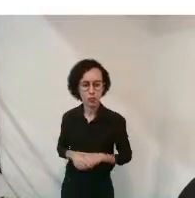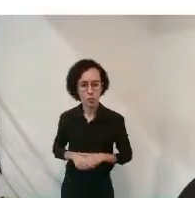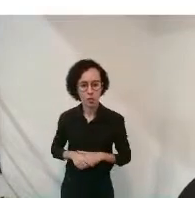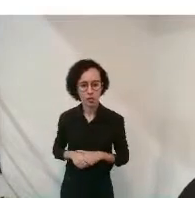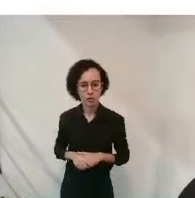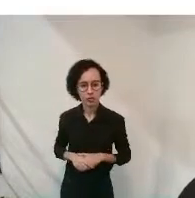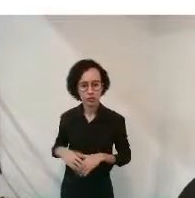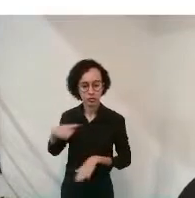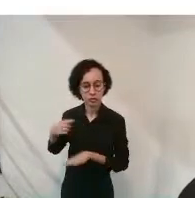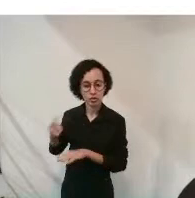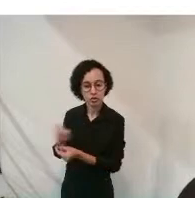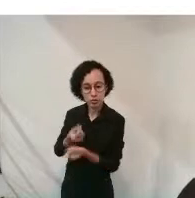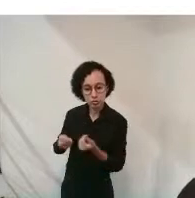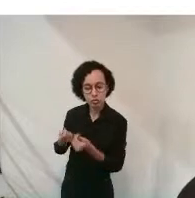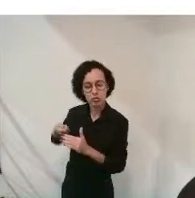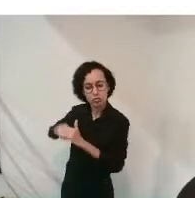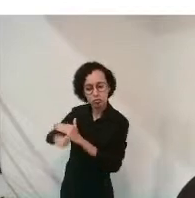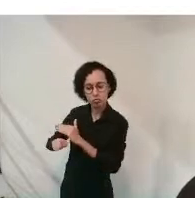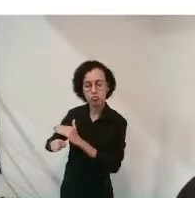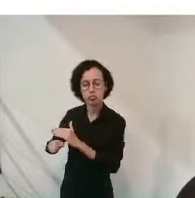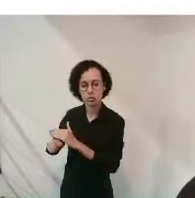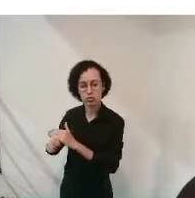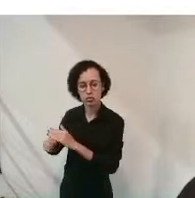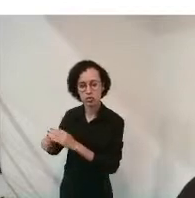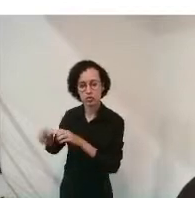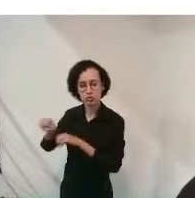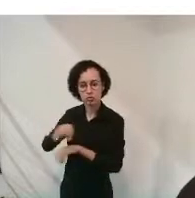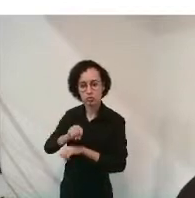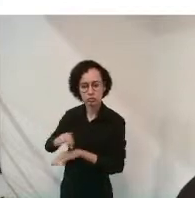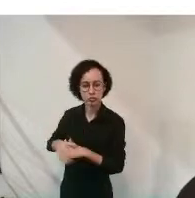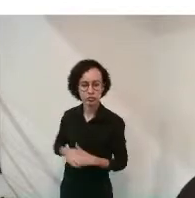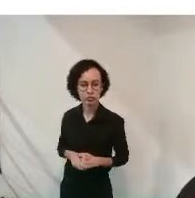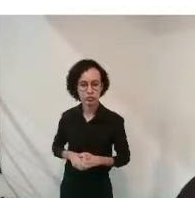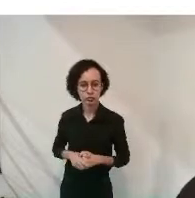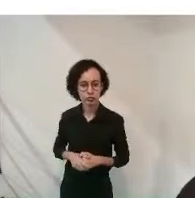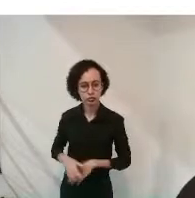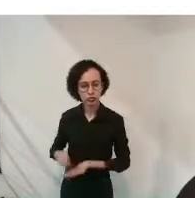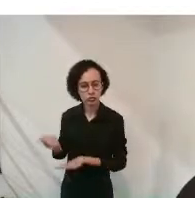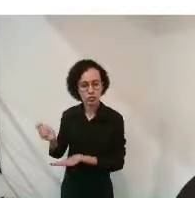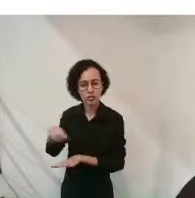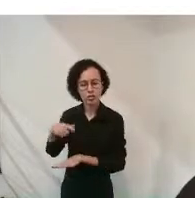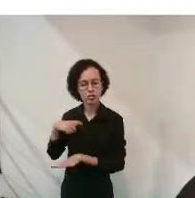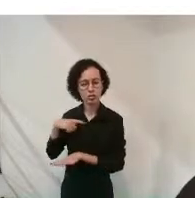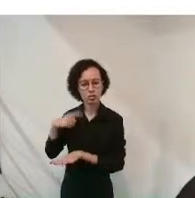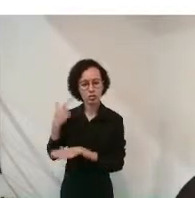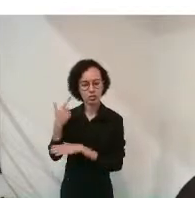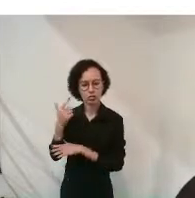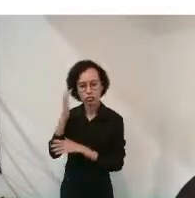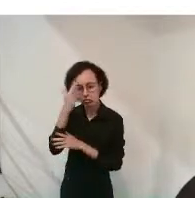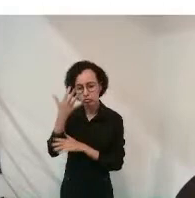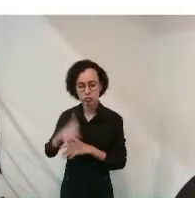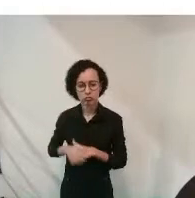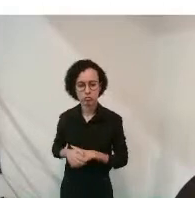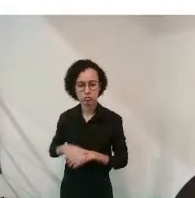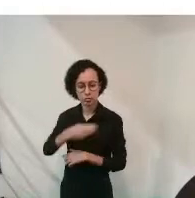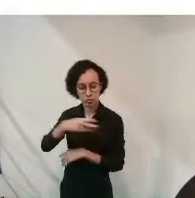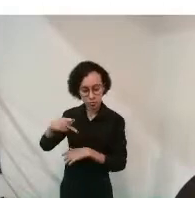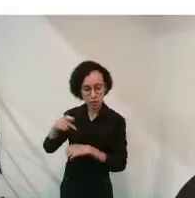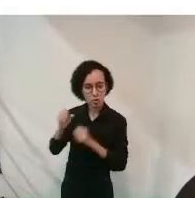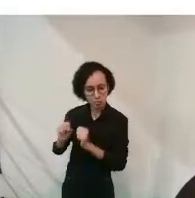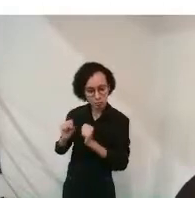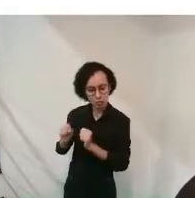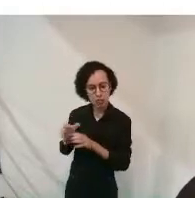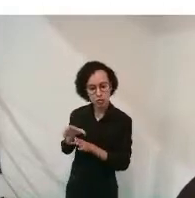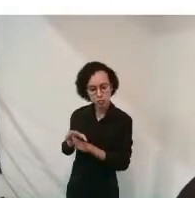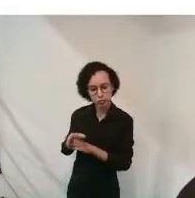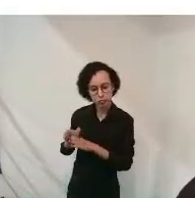tem dinheiro, inclusive, para capacitar. Então, há soluções, e o MP pode coordenar esse trabalho. Você, catador, que não sabe